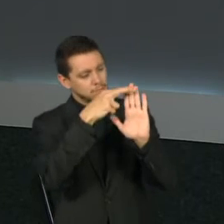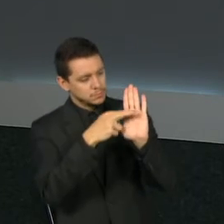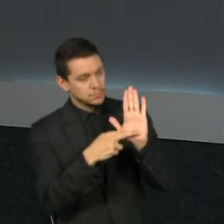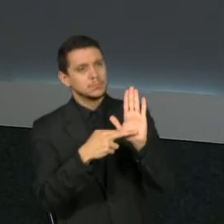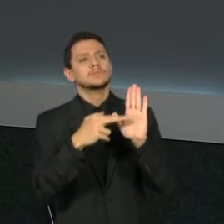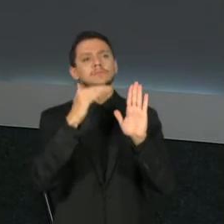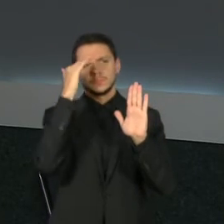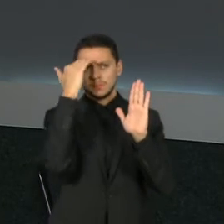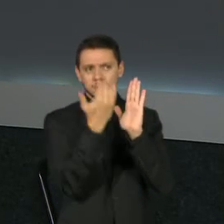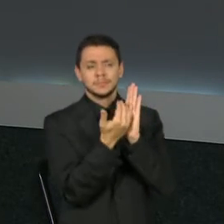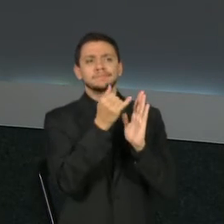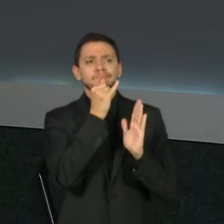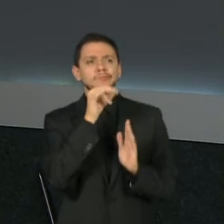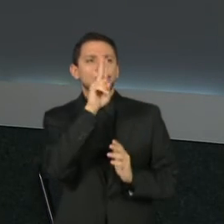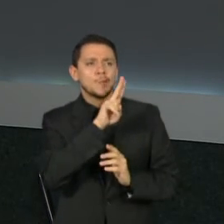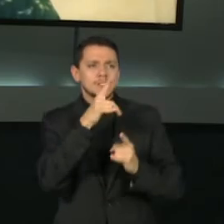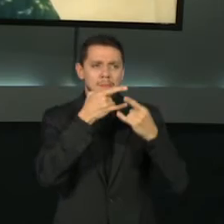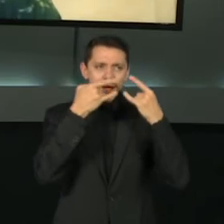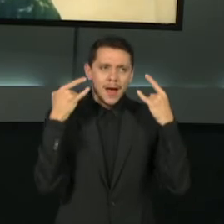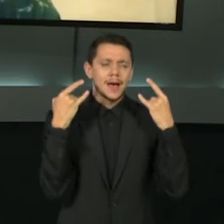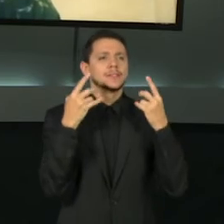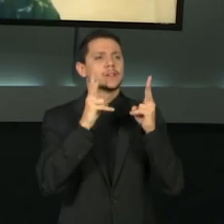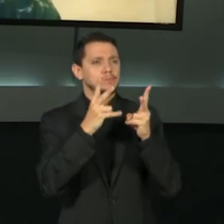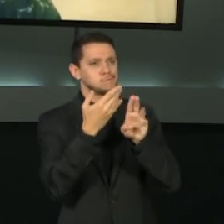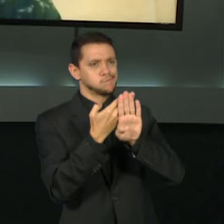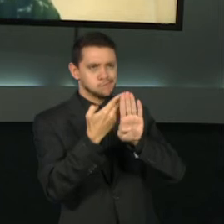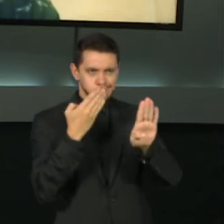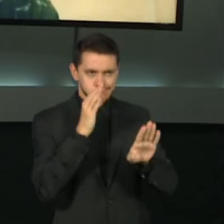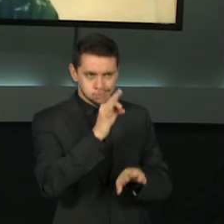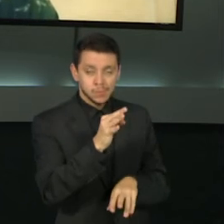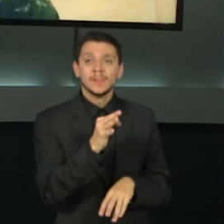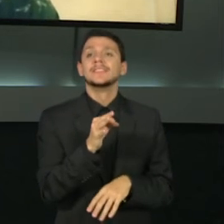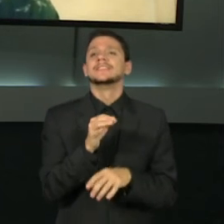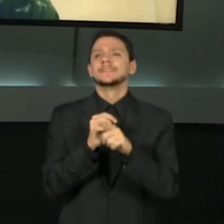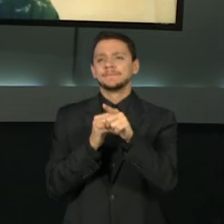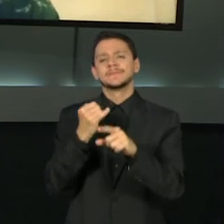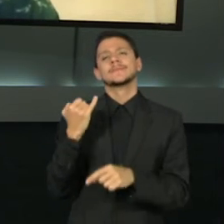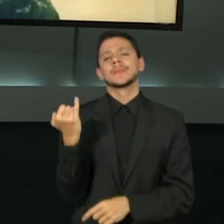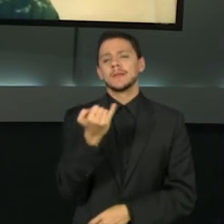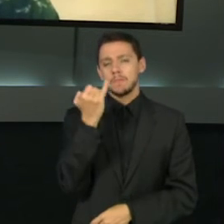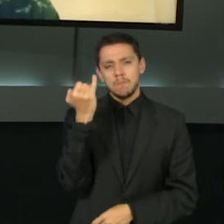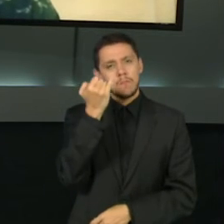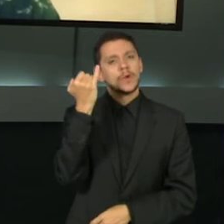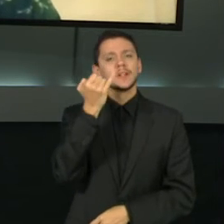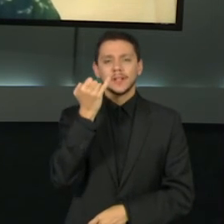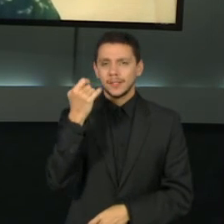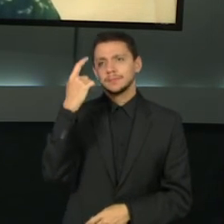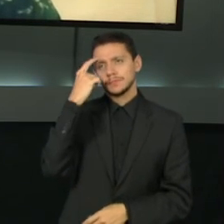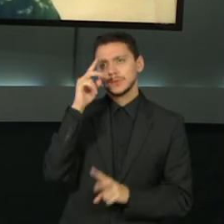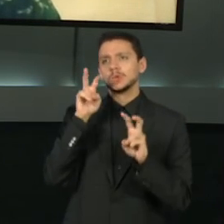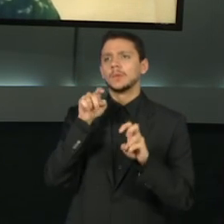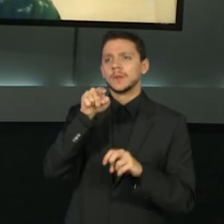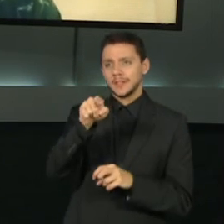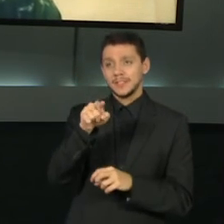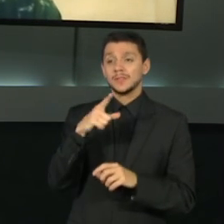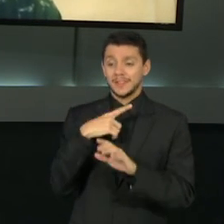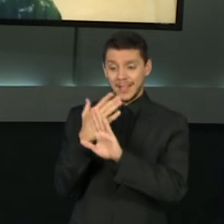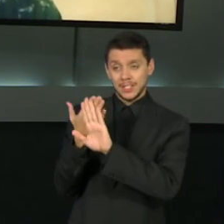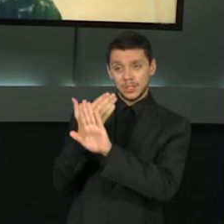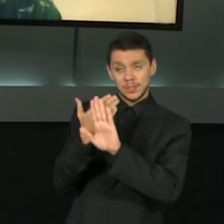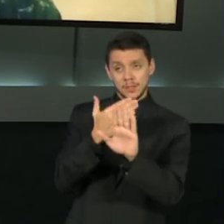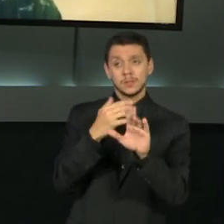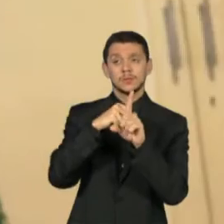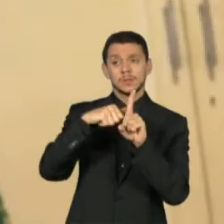uso da máscara, o distanciamento, não é? Muito importante manter as medidas sanitárias, distanciamento social, uso